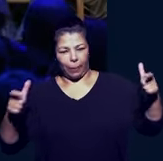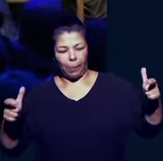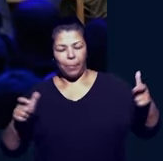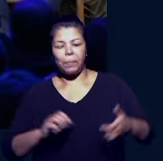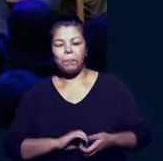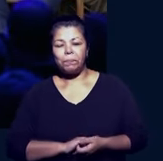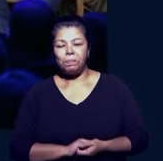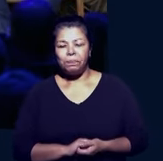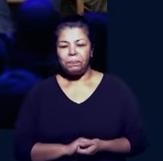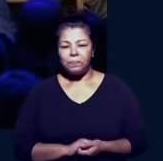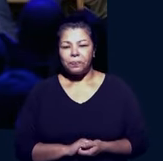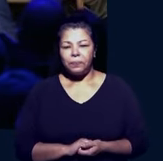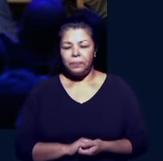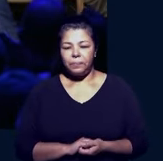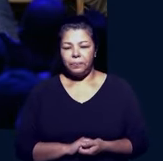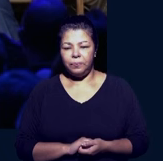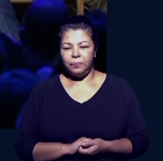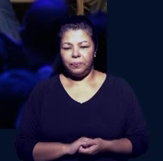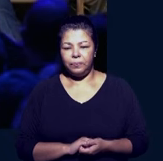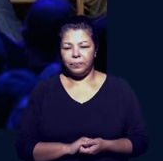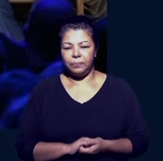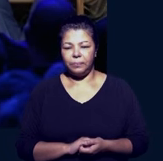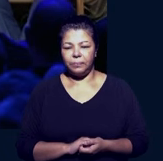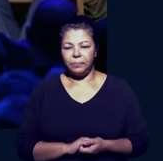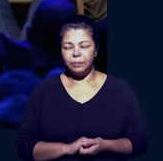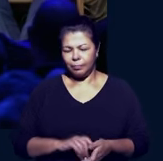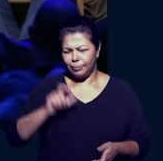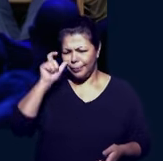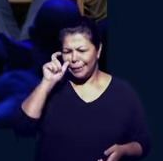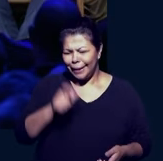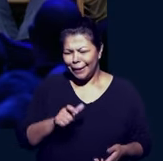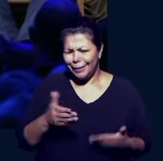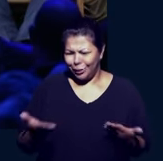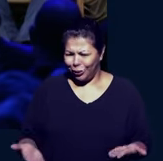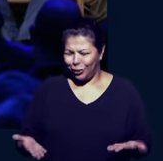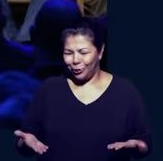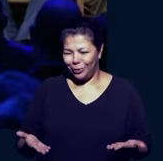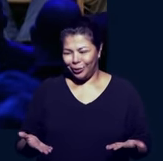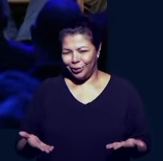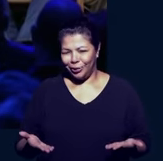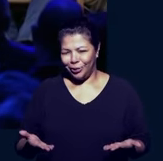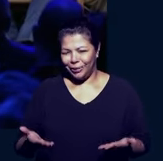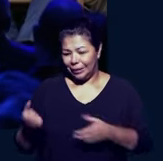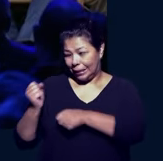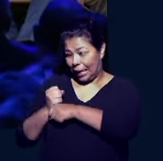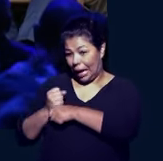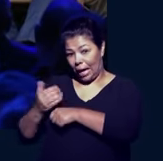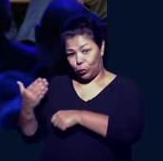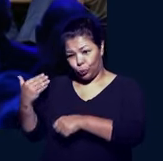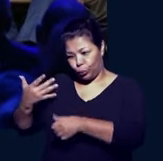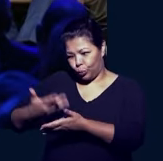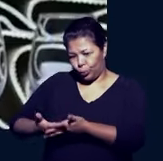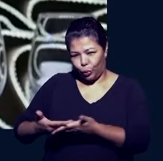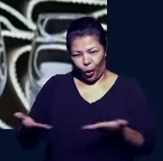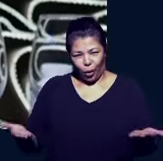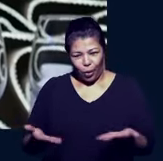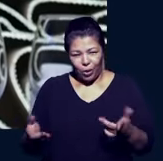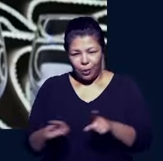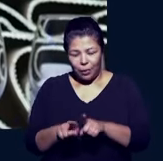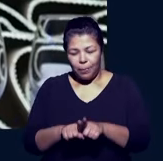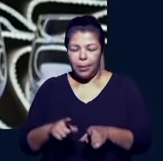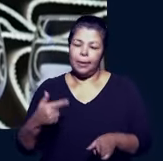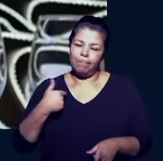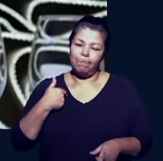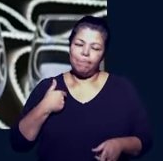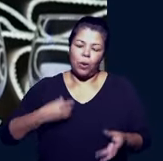competitiva é interessante né Eh os ritmos de expansão nesses últimos anos eu tive oportunidade de estar envolvido em empresas